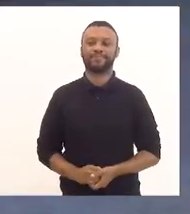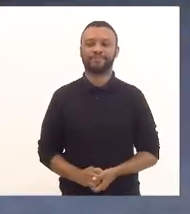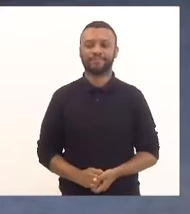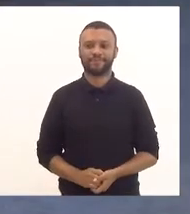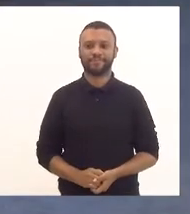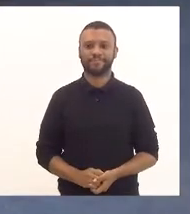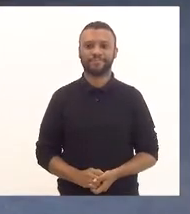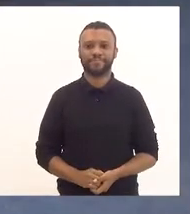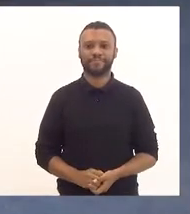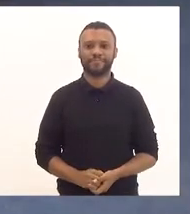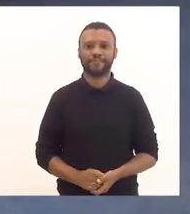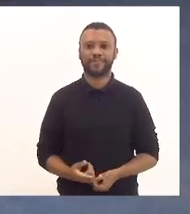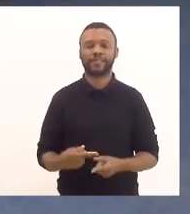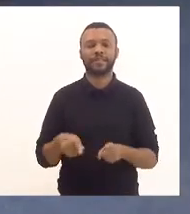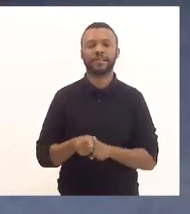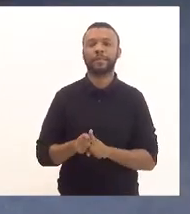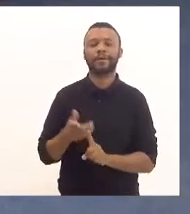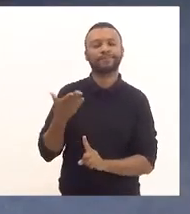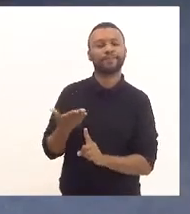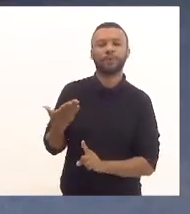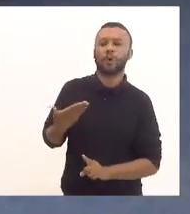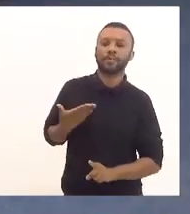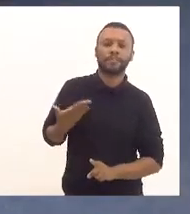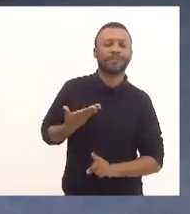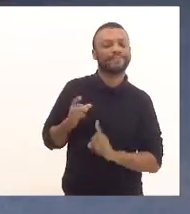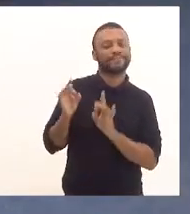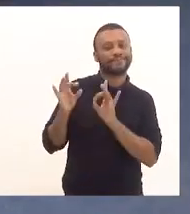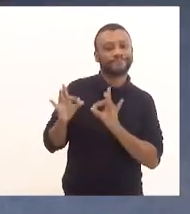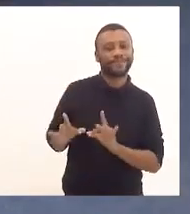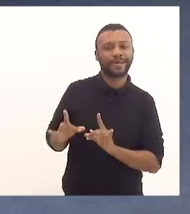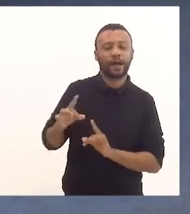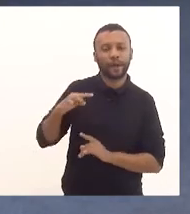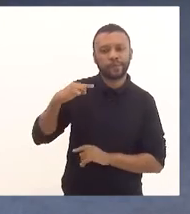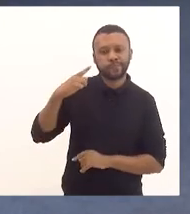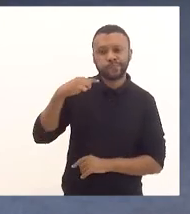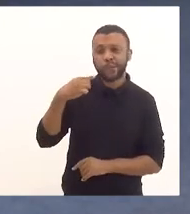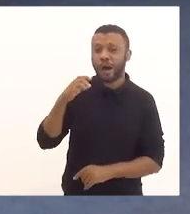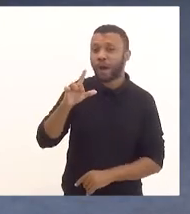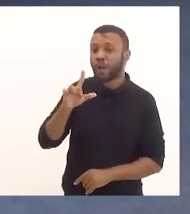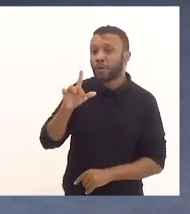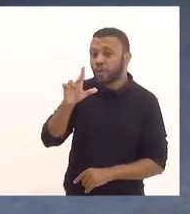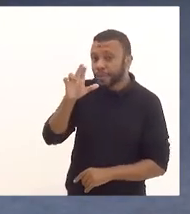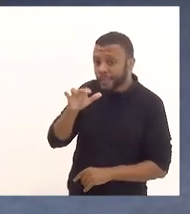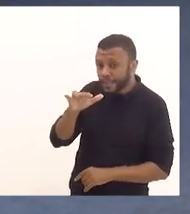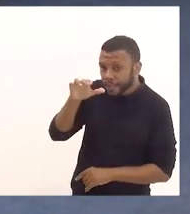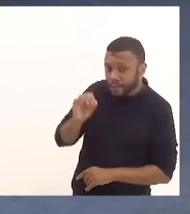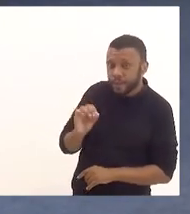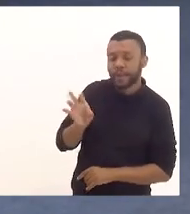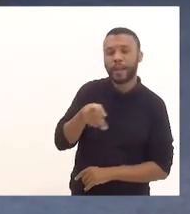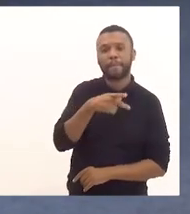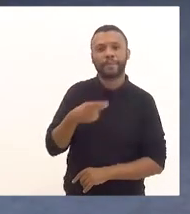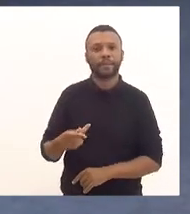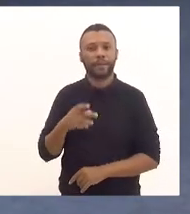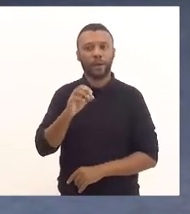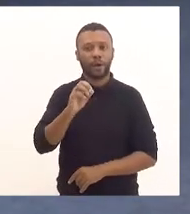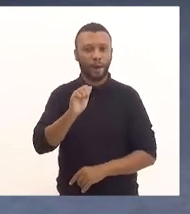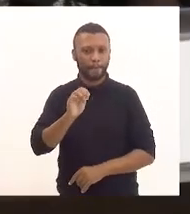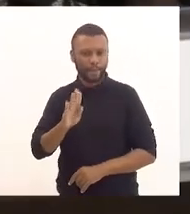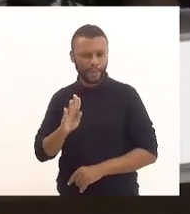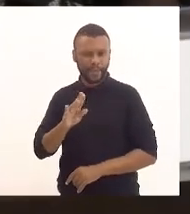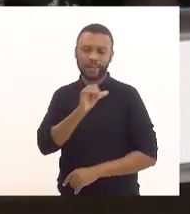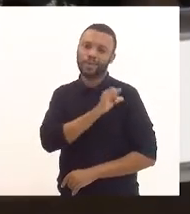ah e também o nosso amigo especial Dr Luciano presidente da veia aqui do Rio de